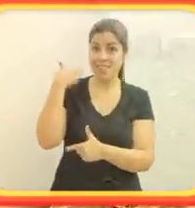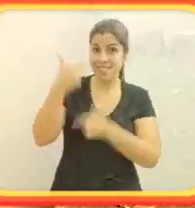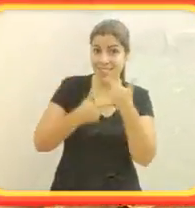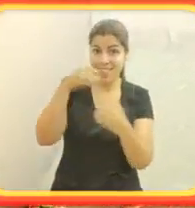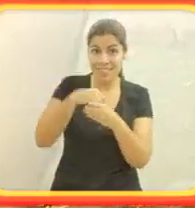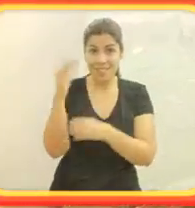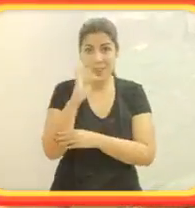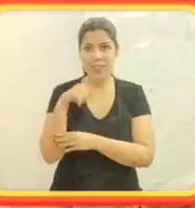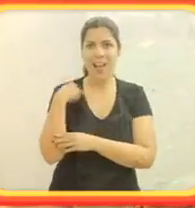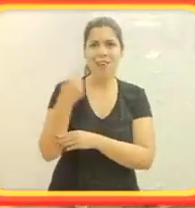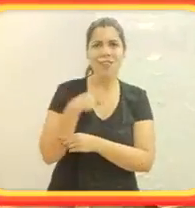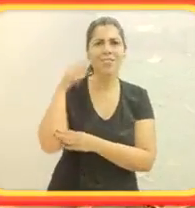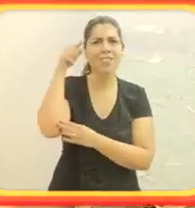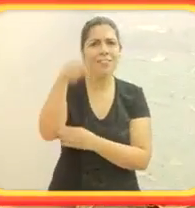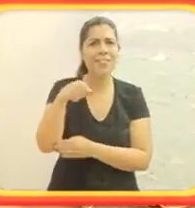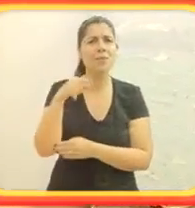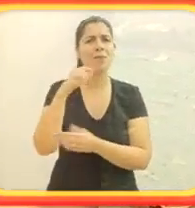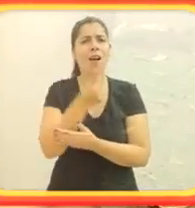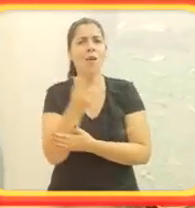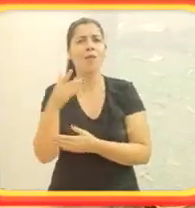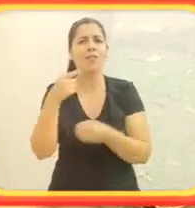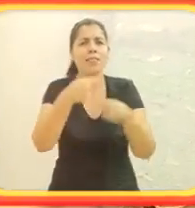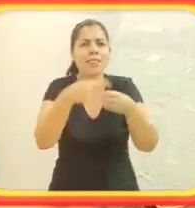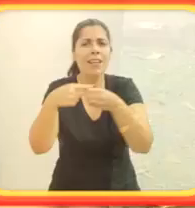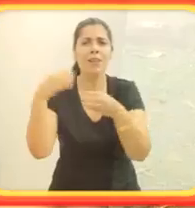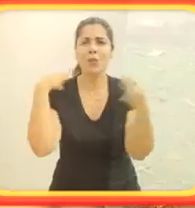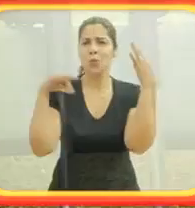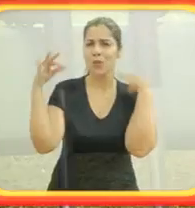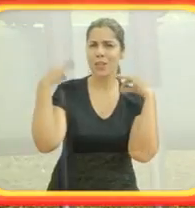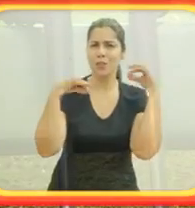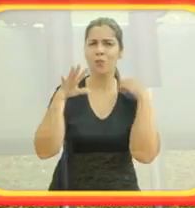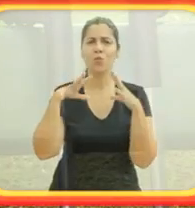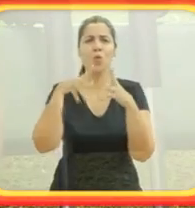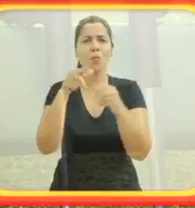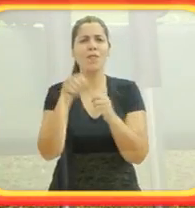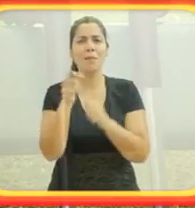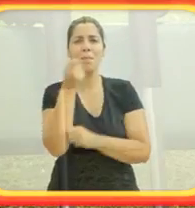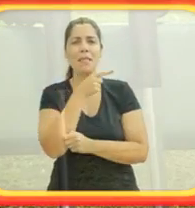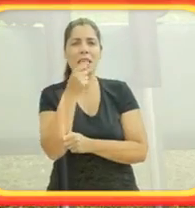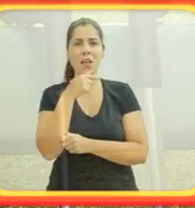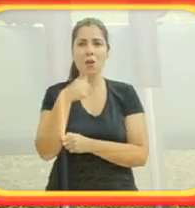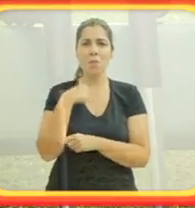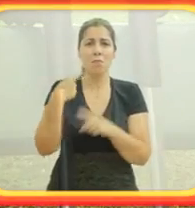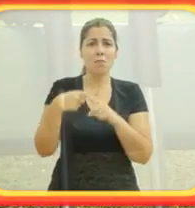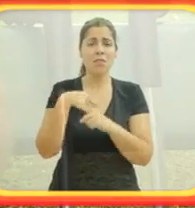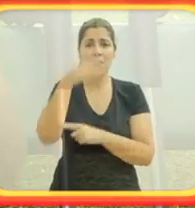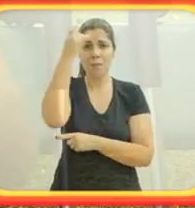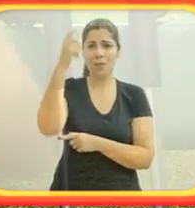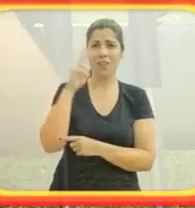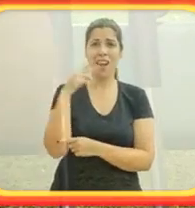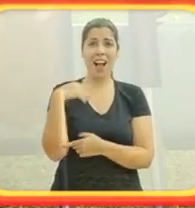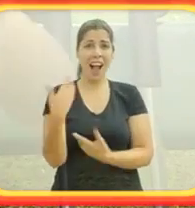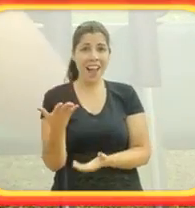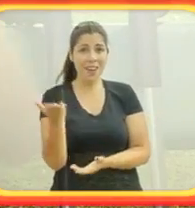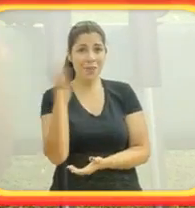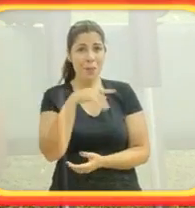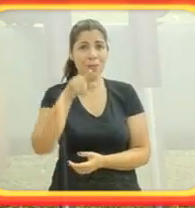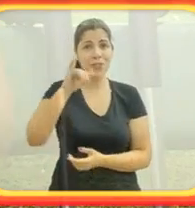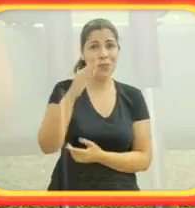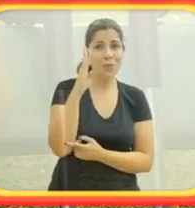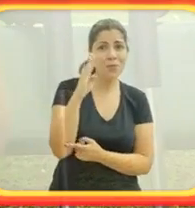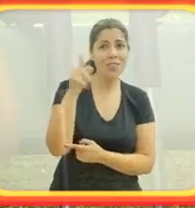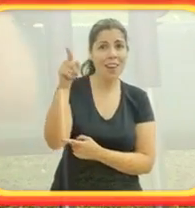Desde trabalho na faculdade, a gente ia para algumas cidades turísticas. E todo mundo fazia piada comigo porque as pessoas,